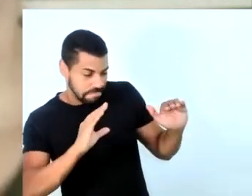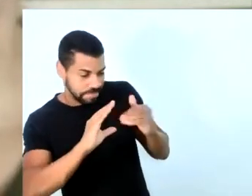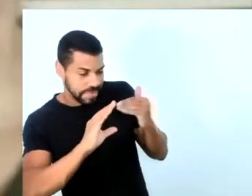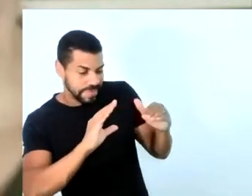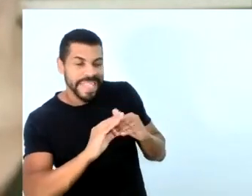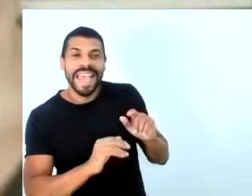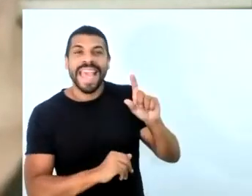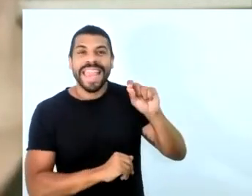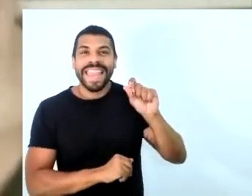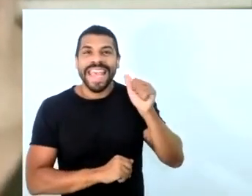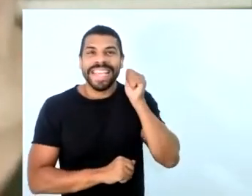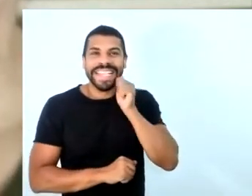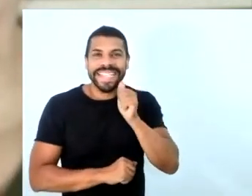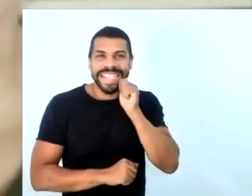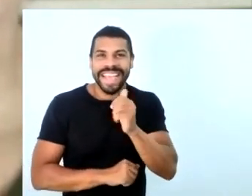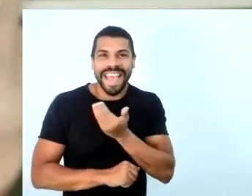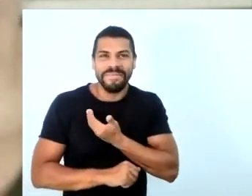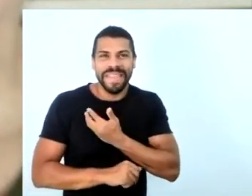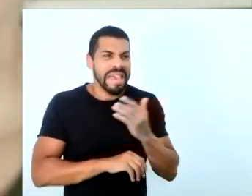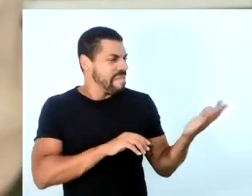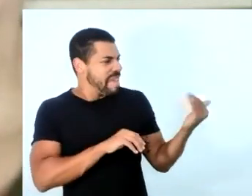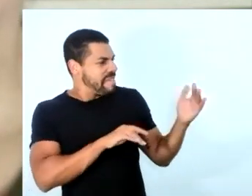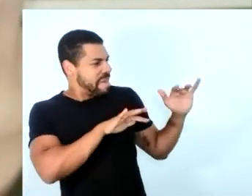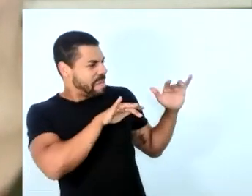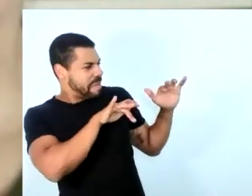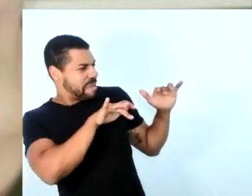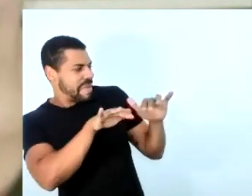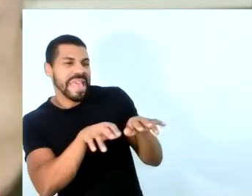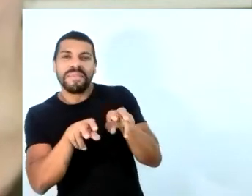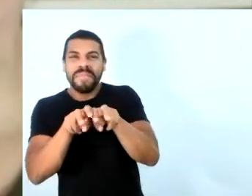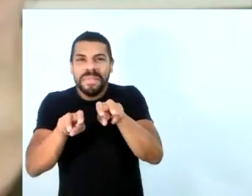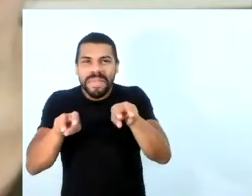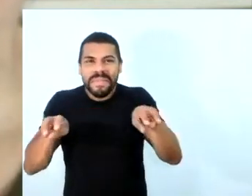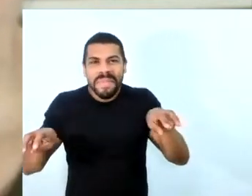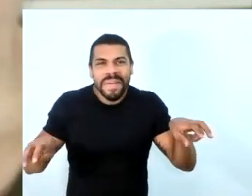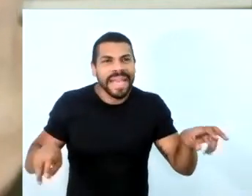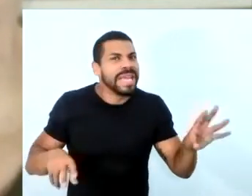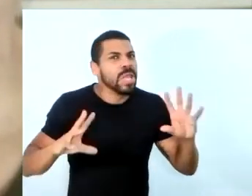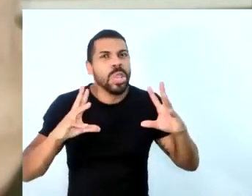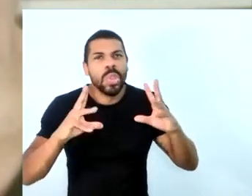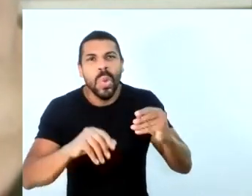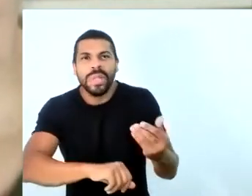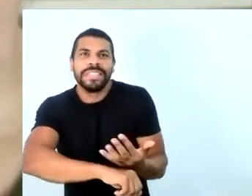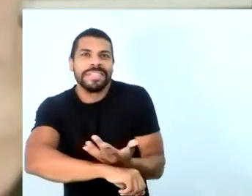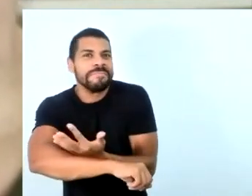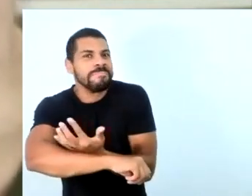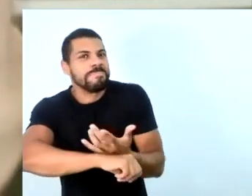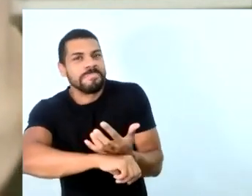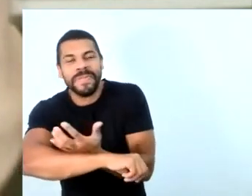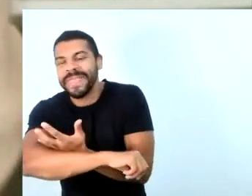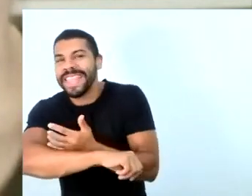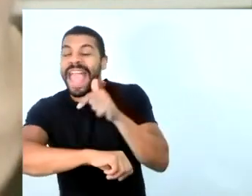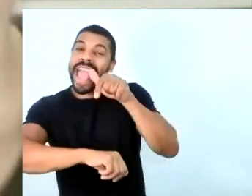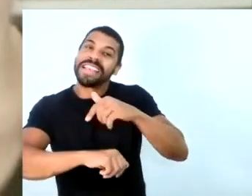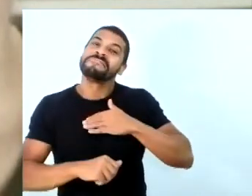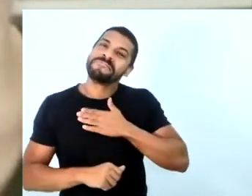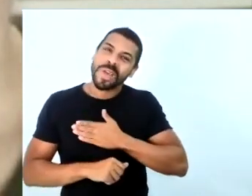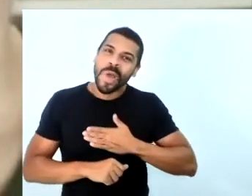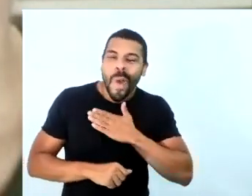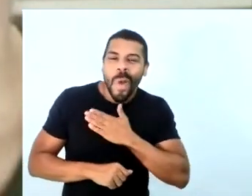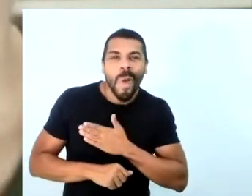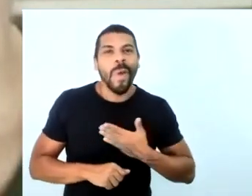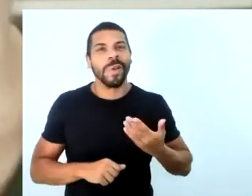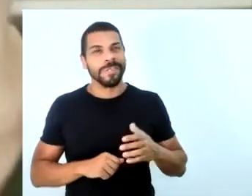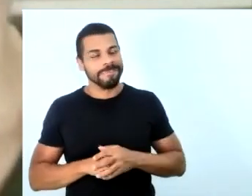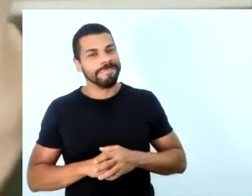mandou mensagem que levou 10 amigas para a sessão de cinema. Eu arrastei minhas amigas, estão todas emocionadas. É esse lugar,